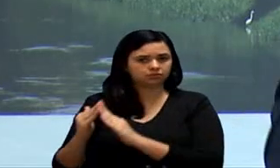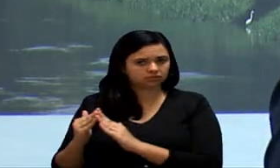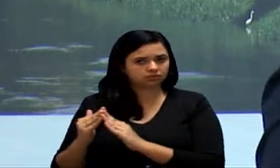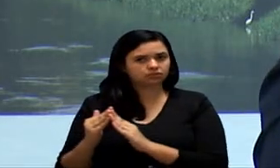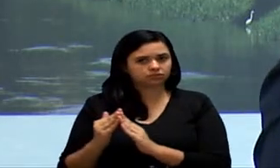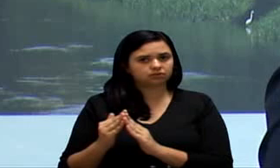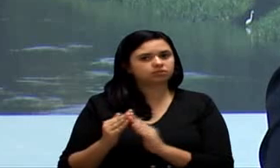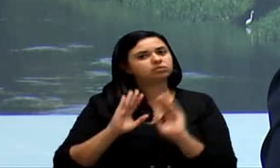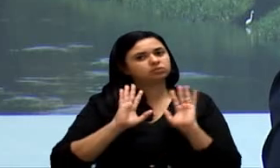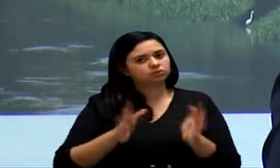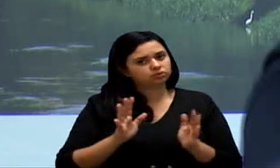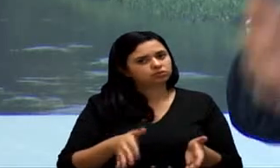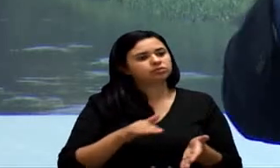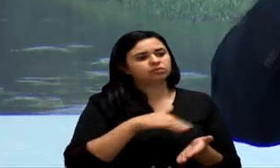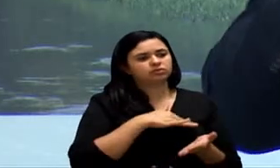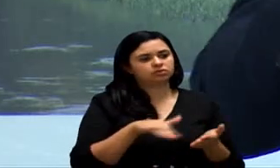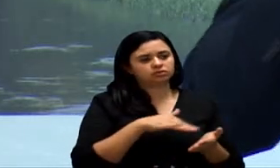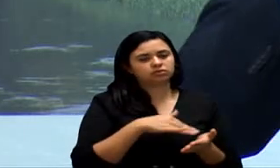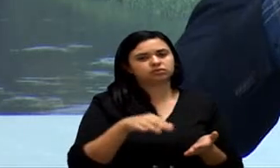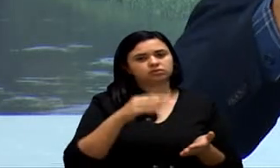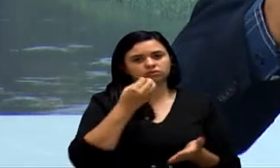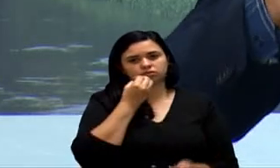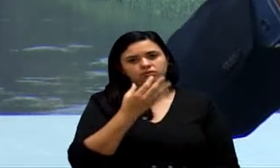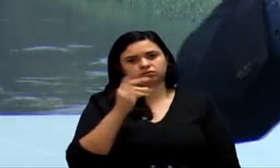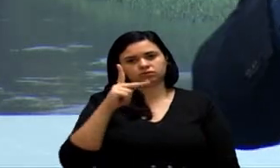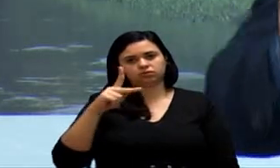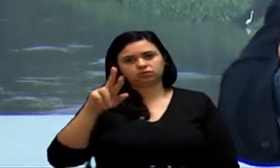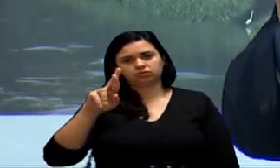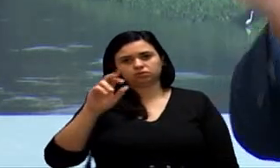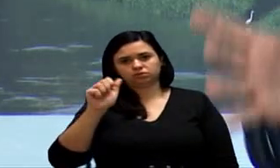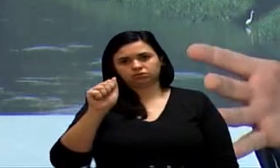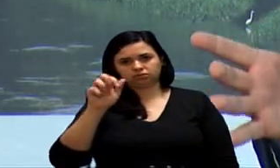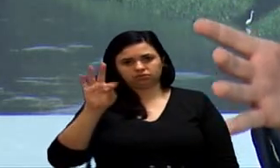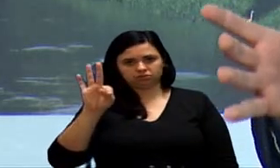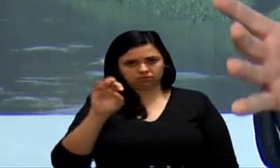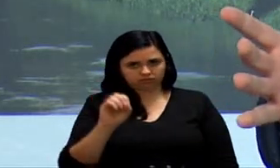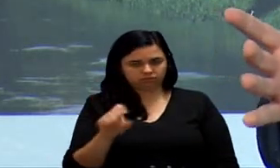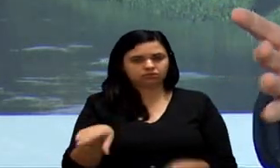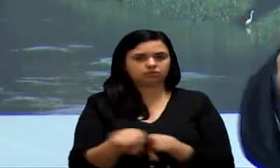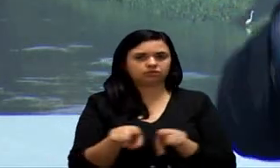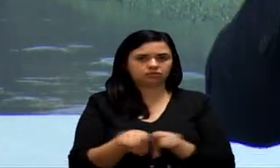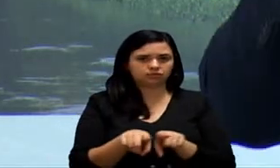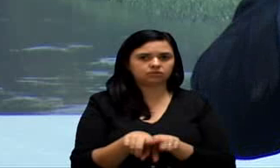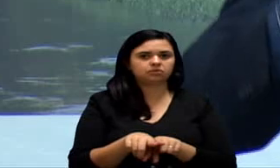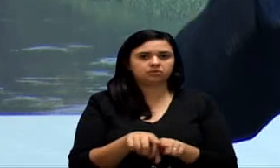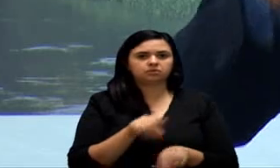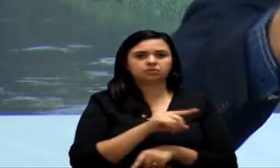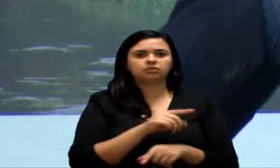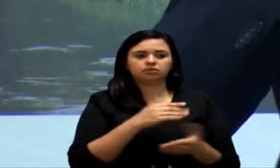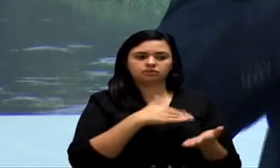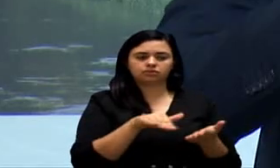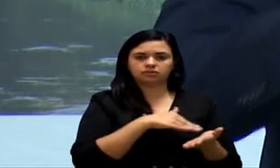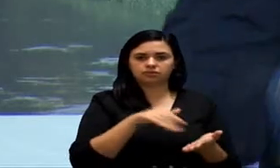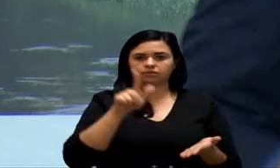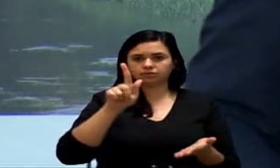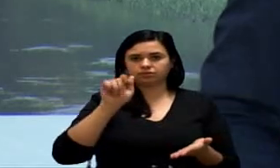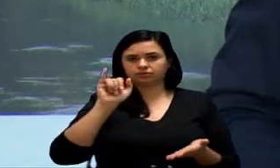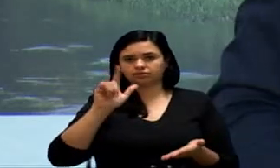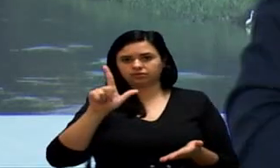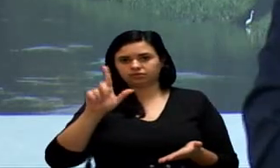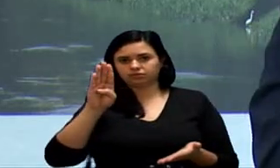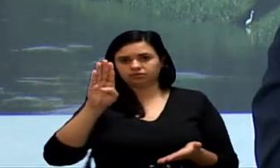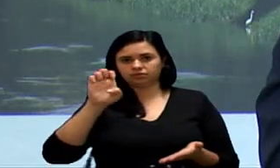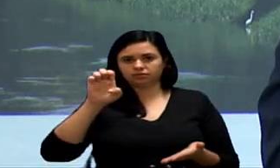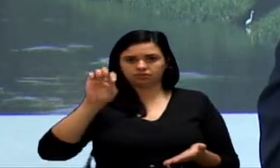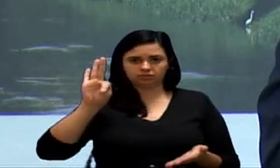Prato, eu quero recapitular aqui, é Gilberto Nascimento. Eu troquei aqui, secretário do Bom Prato, Gilberto Nascimento.